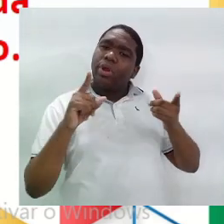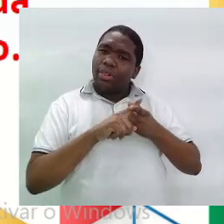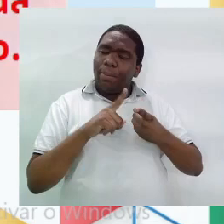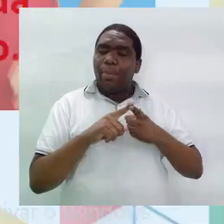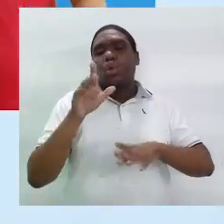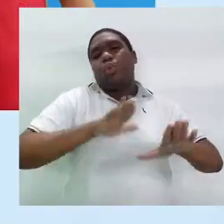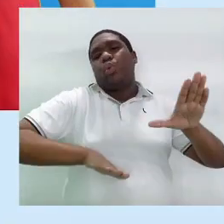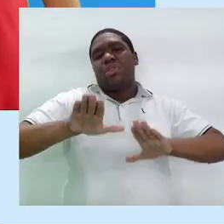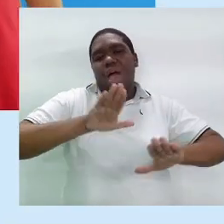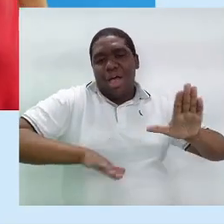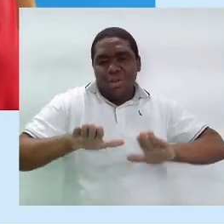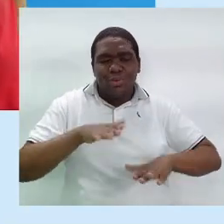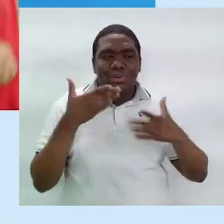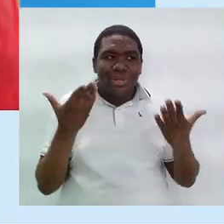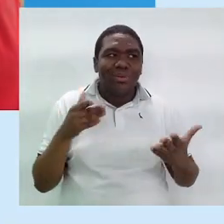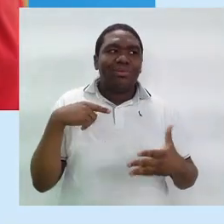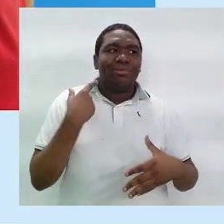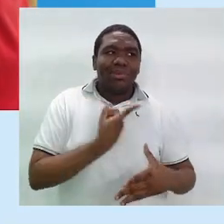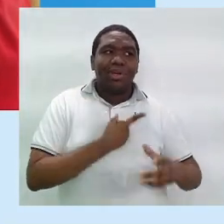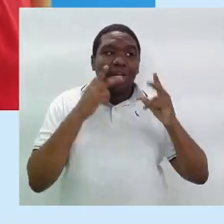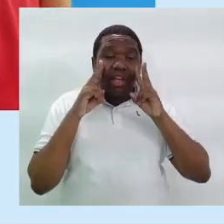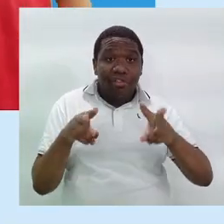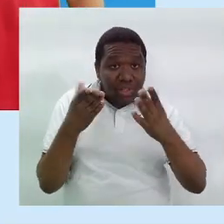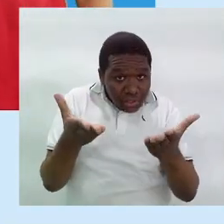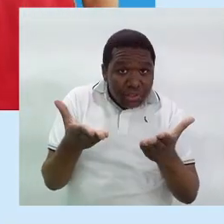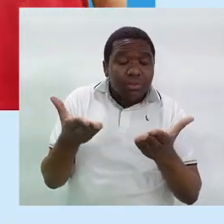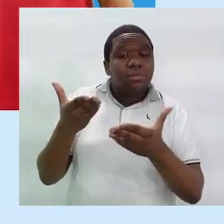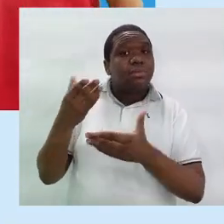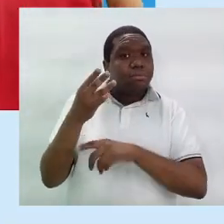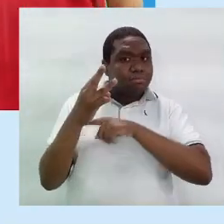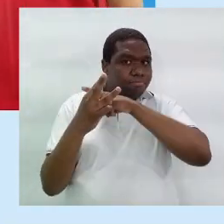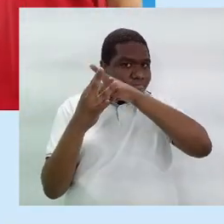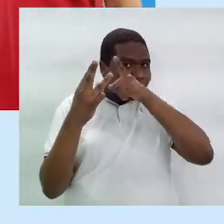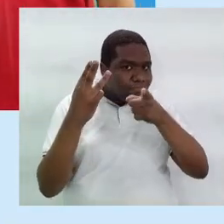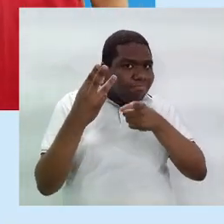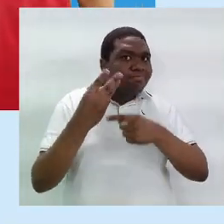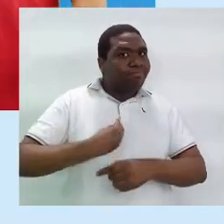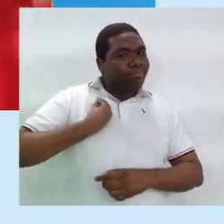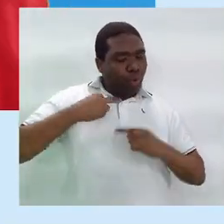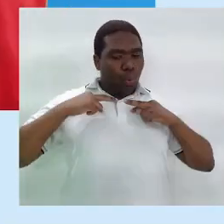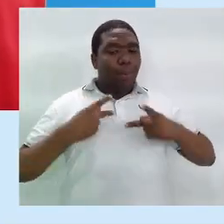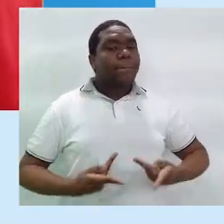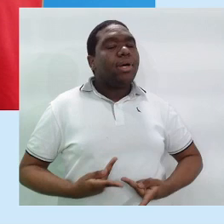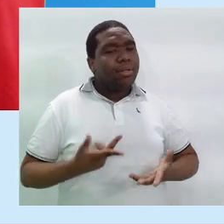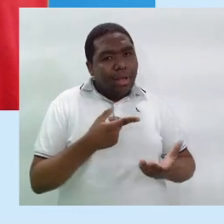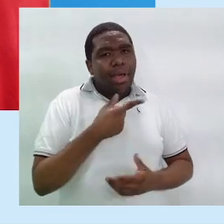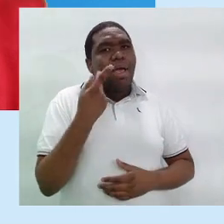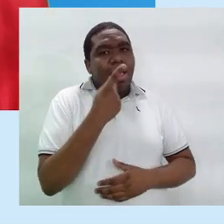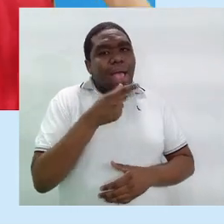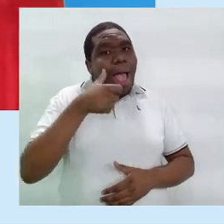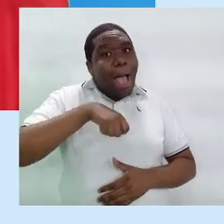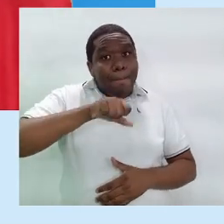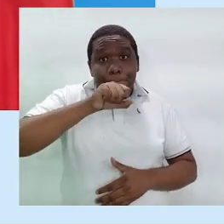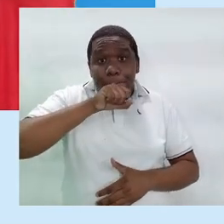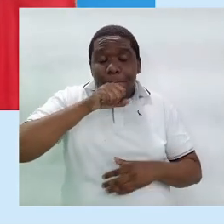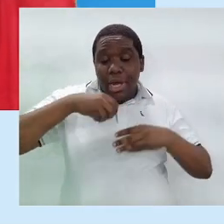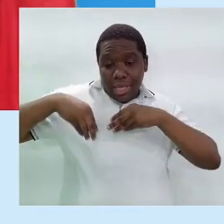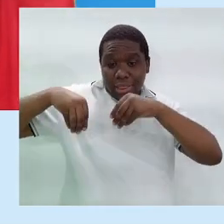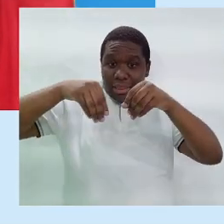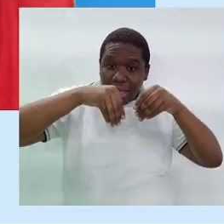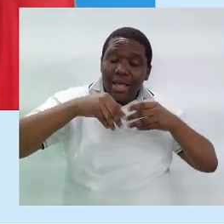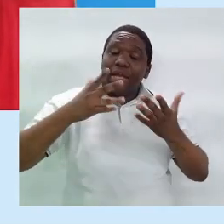Então vejam só, nós observamos o que? As três condições da vida humana em que a mãe terra, a deusa